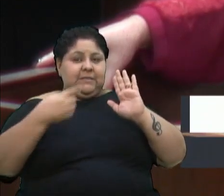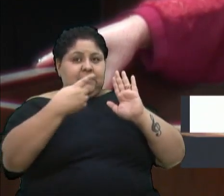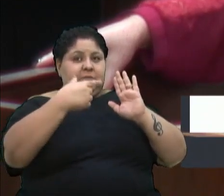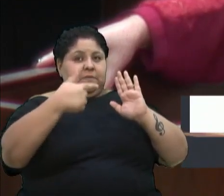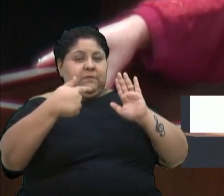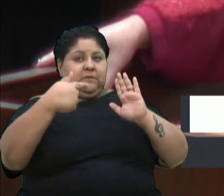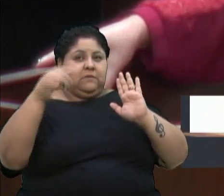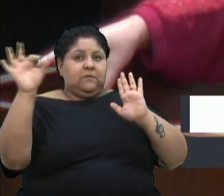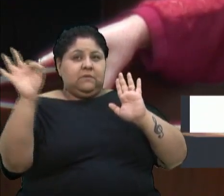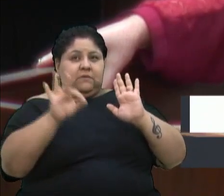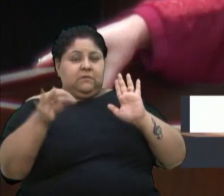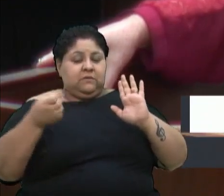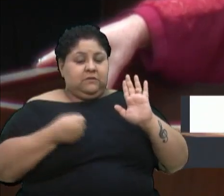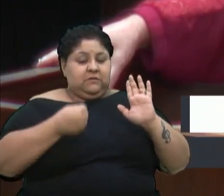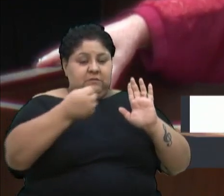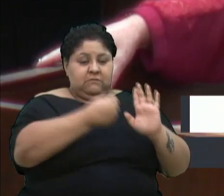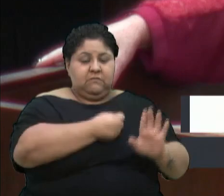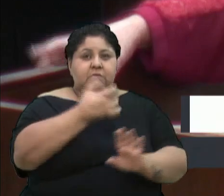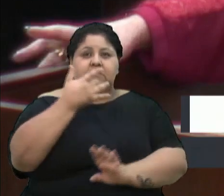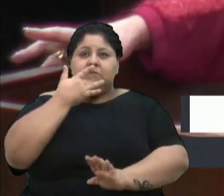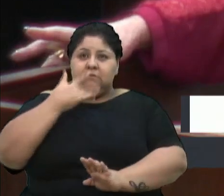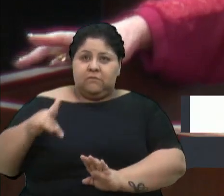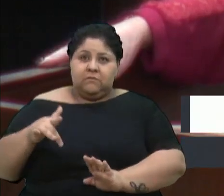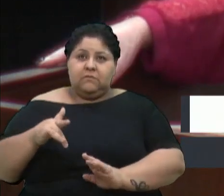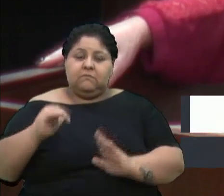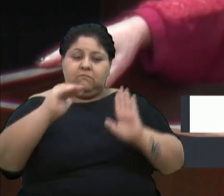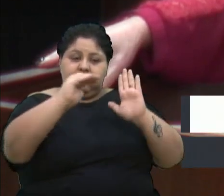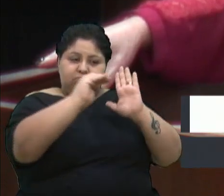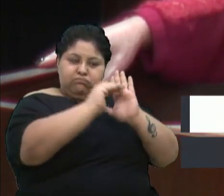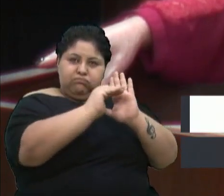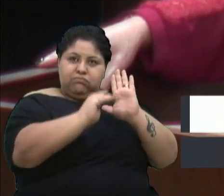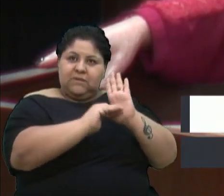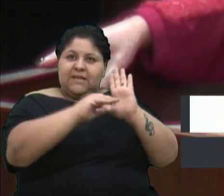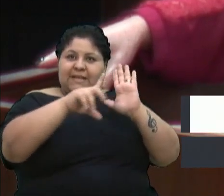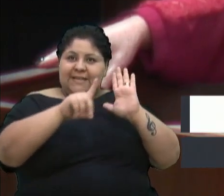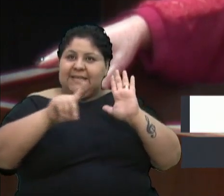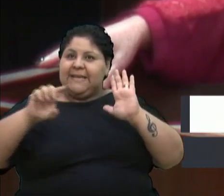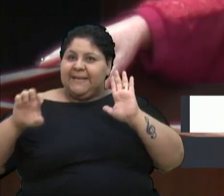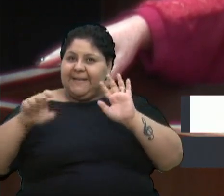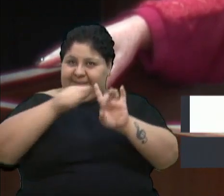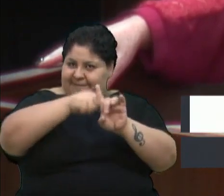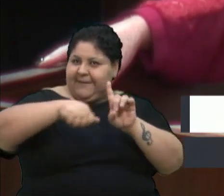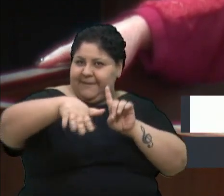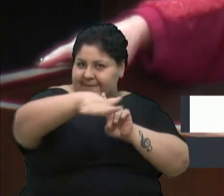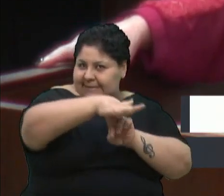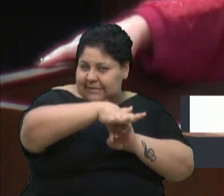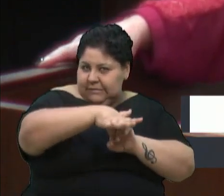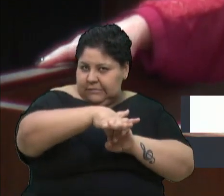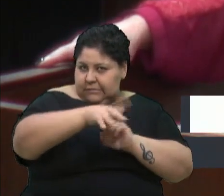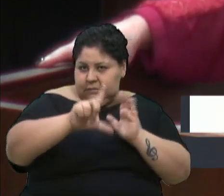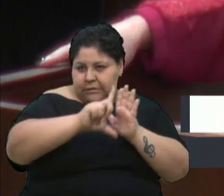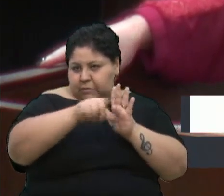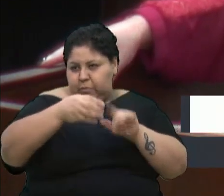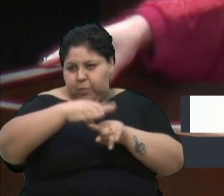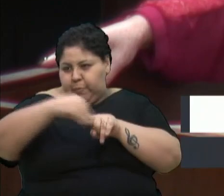17% o número de crianças nessas classes sociais que acabam saindo da